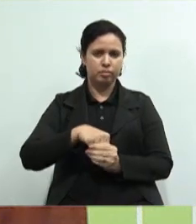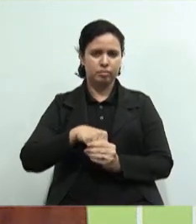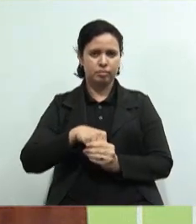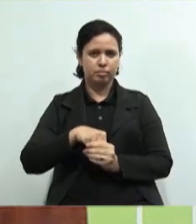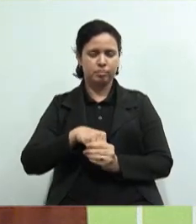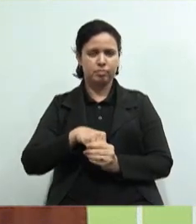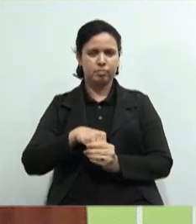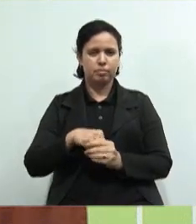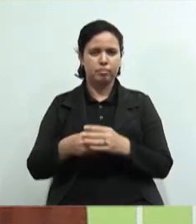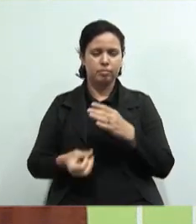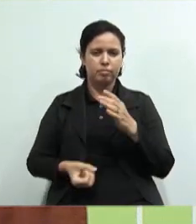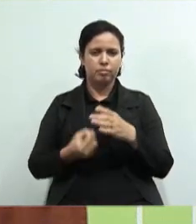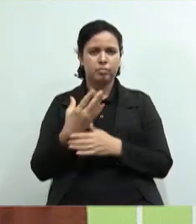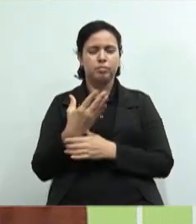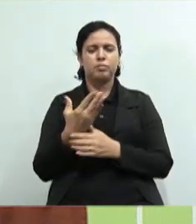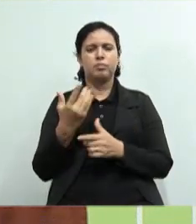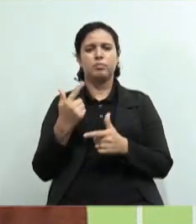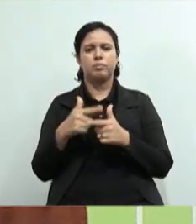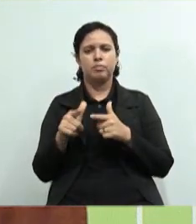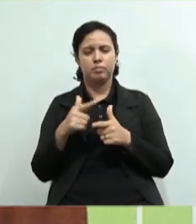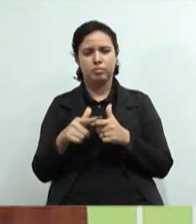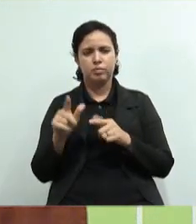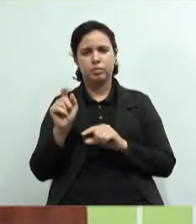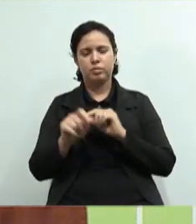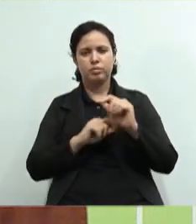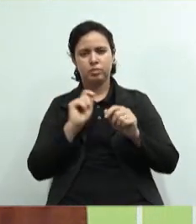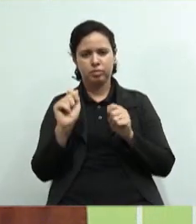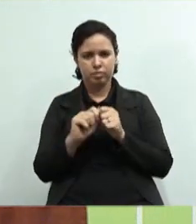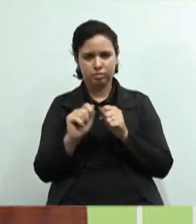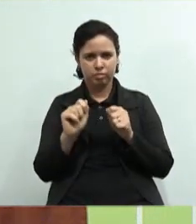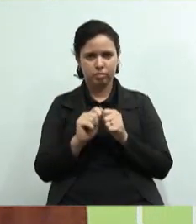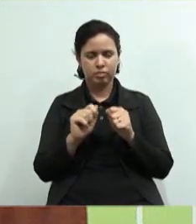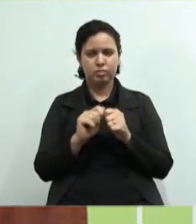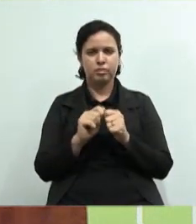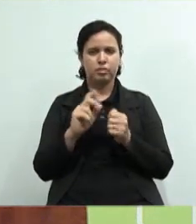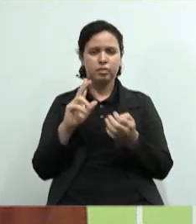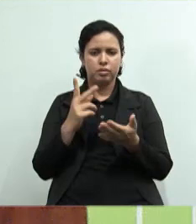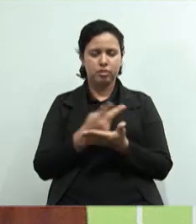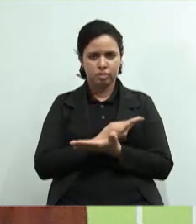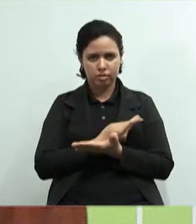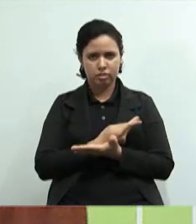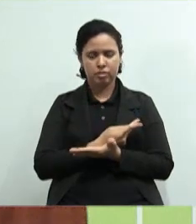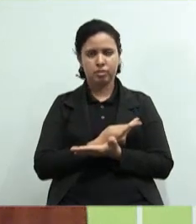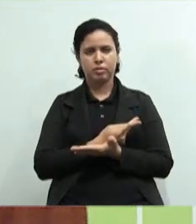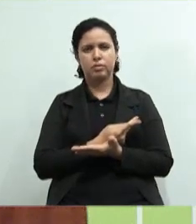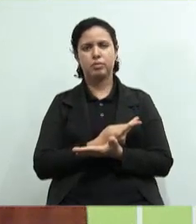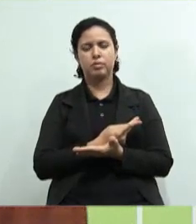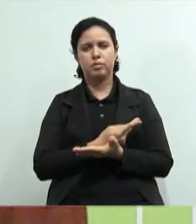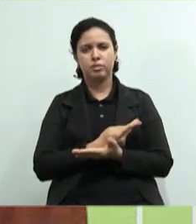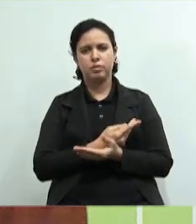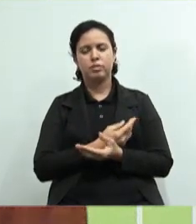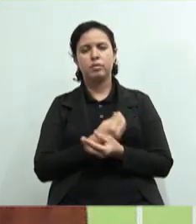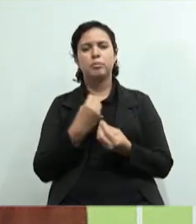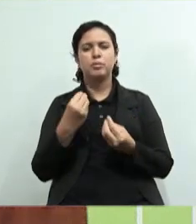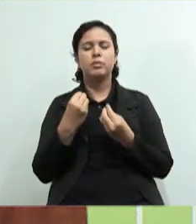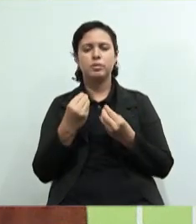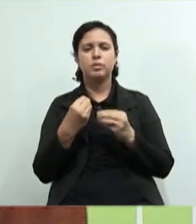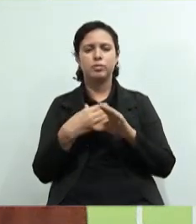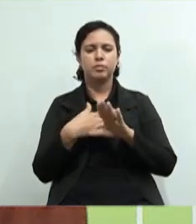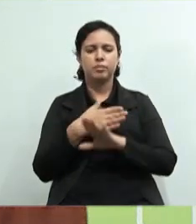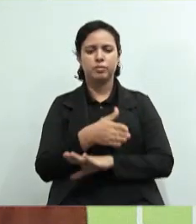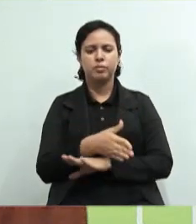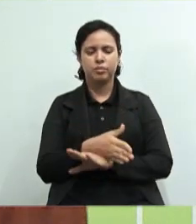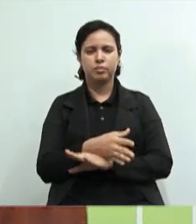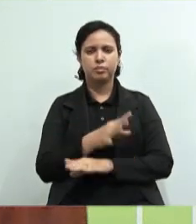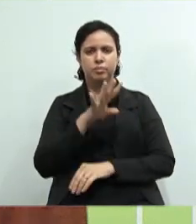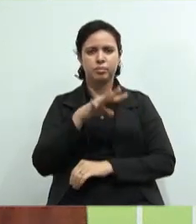também, quando surgir um problema, o que que eu vou fazer, se acontecer isso, se acontecer aquilo, para onde que eu vou. O